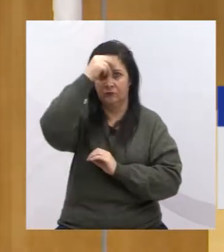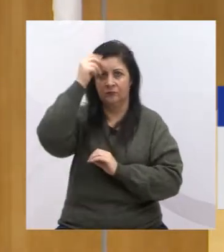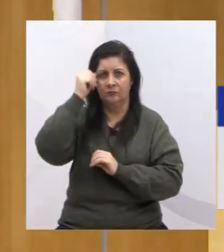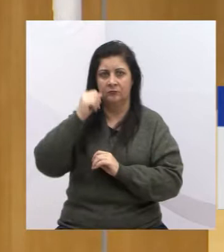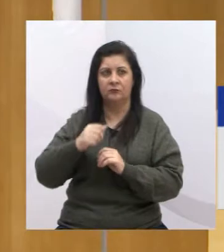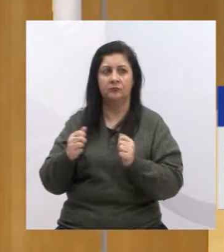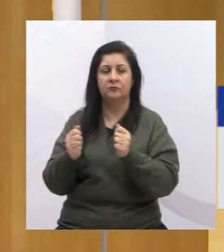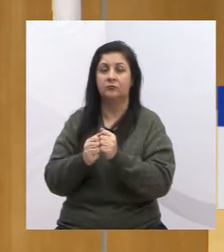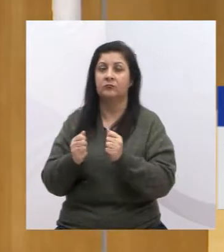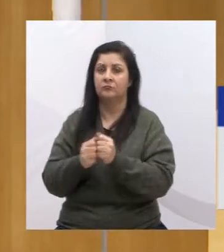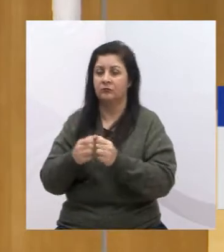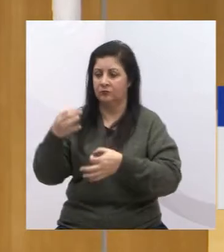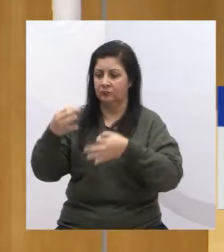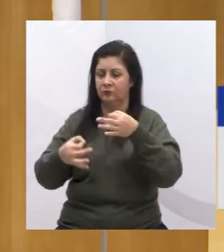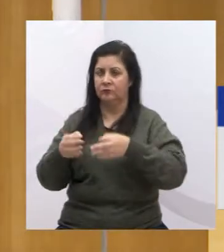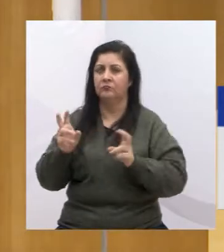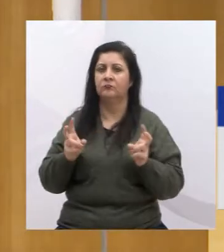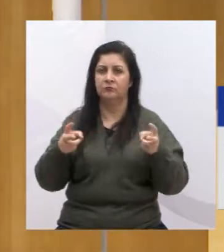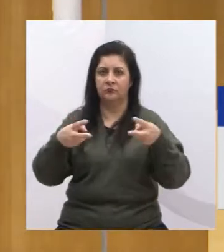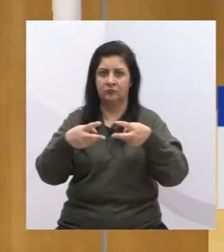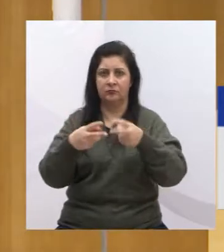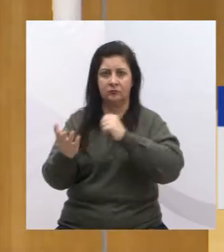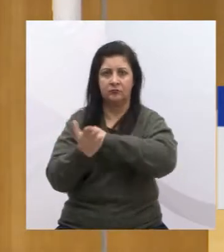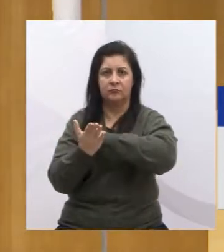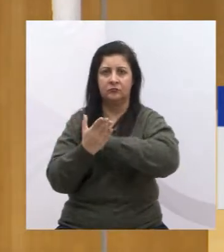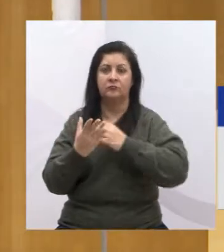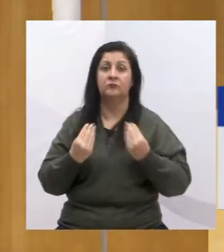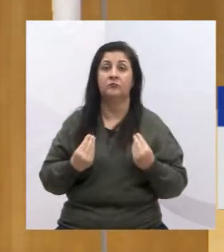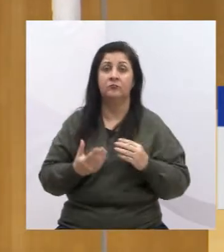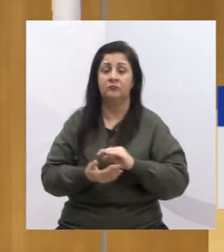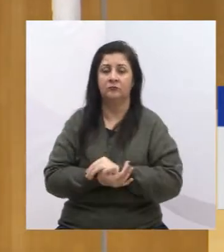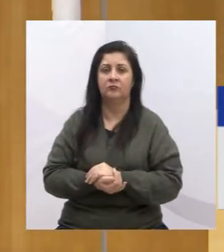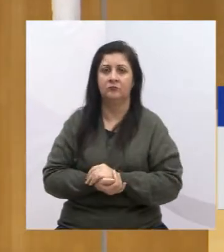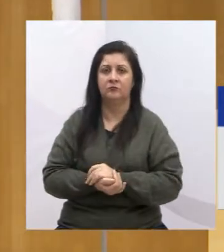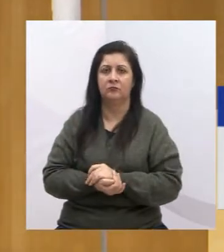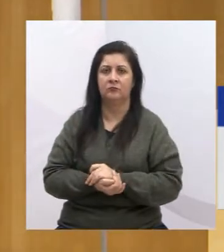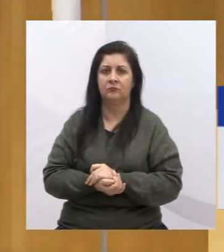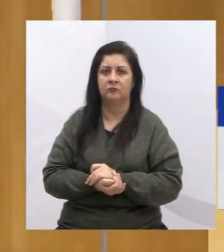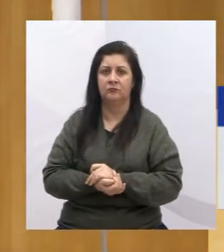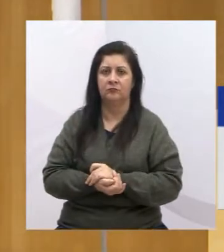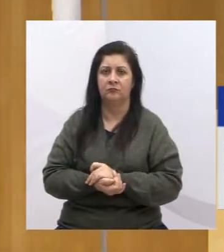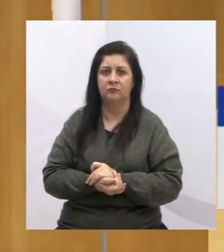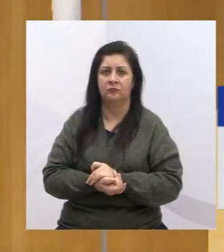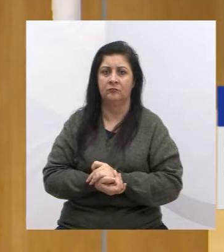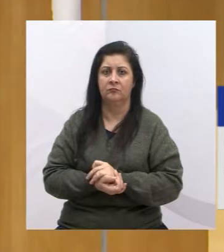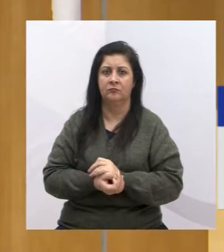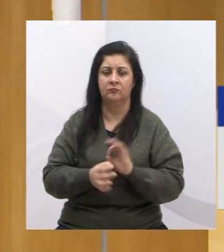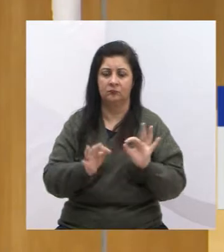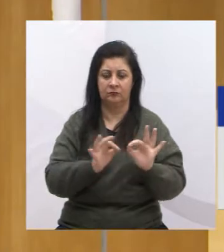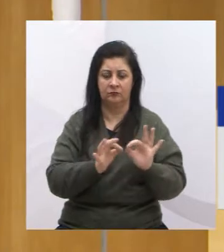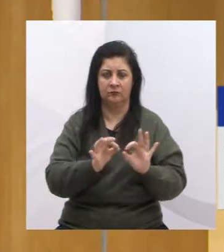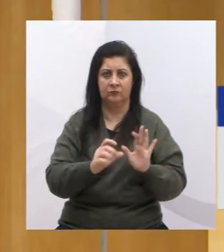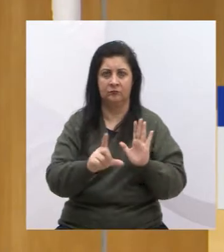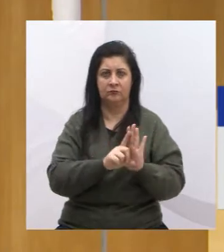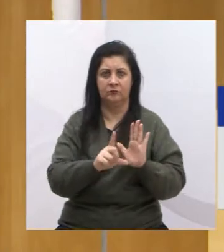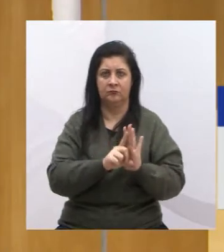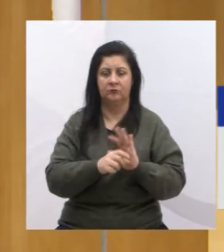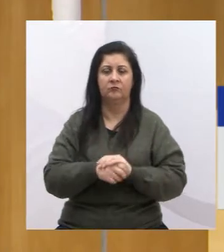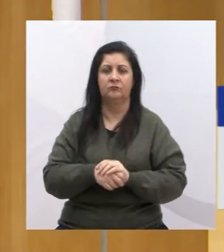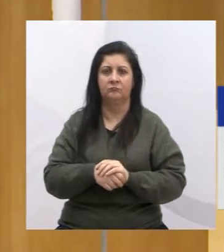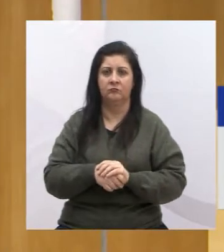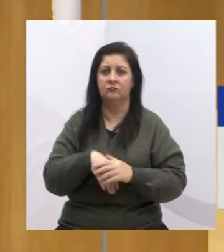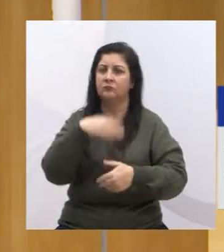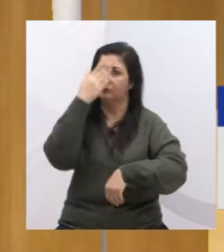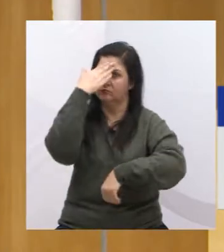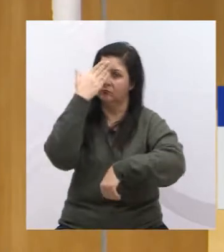com o jurídico dessa casa aqui, ajudaram muito na formatação dessa lei, que eu tenho certeza, Roninho, que é um